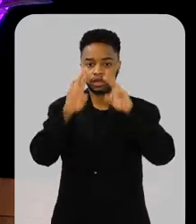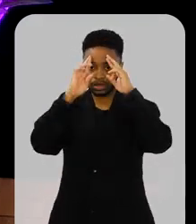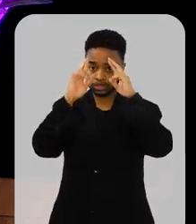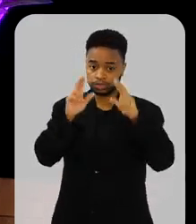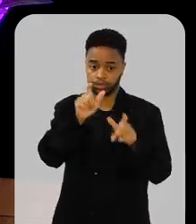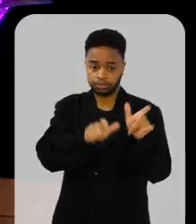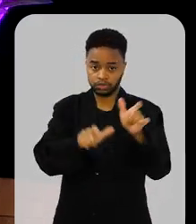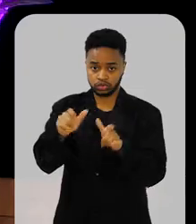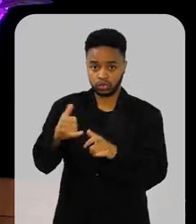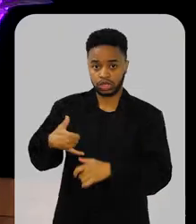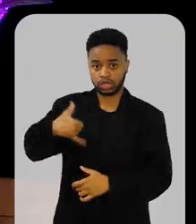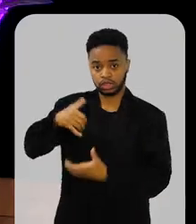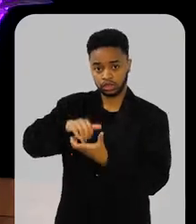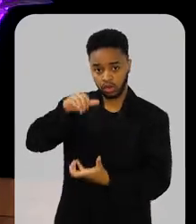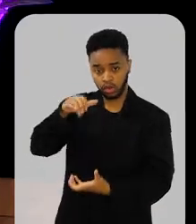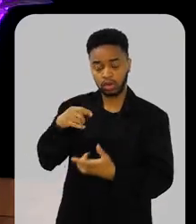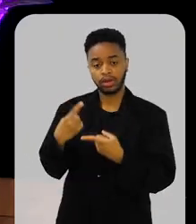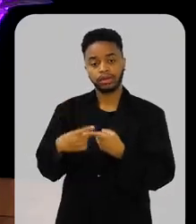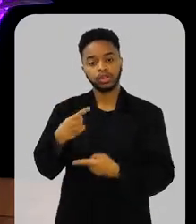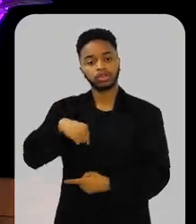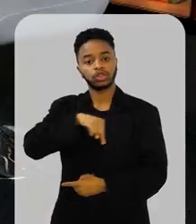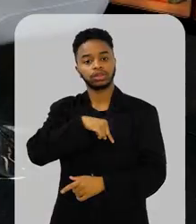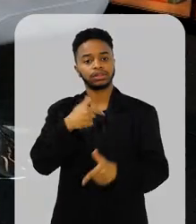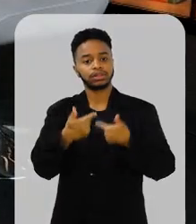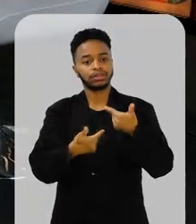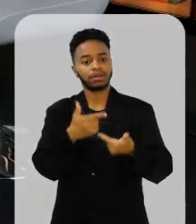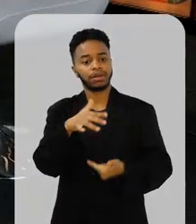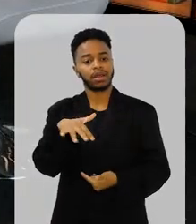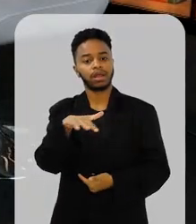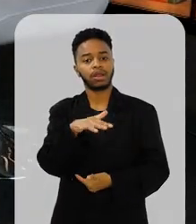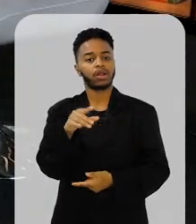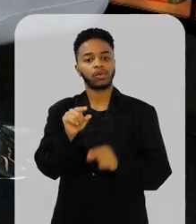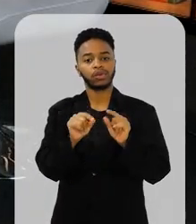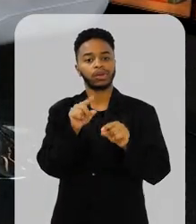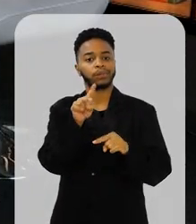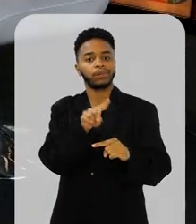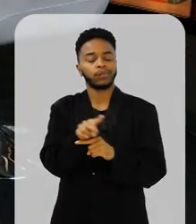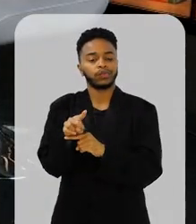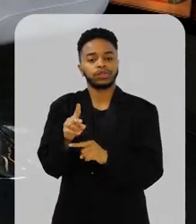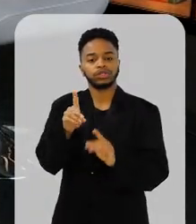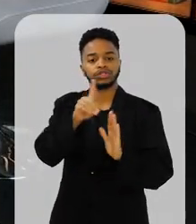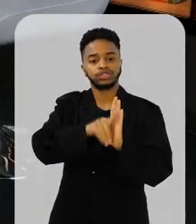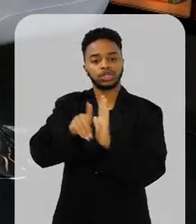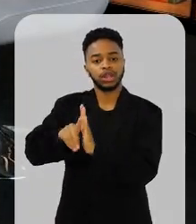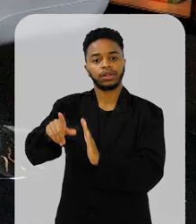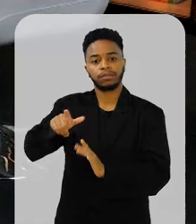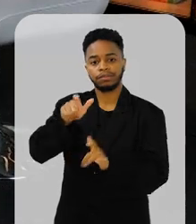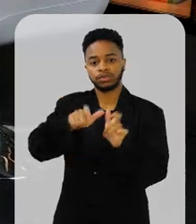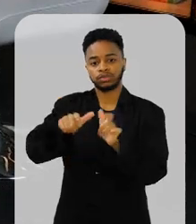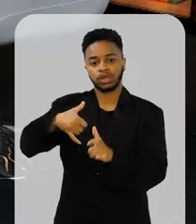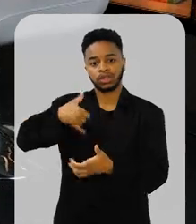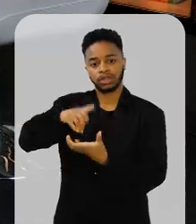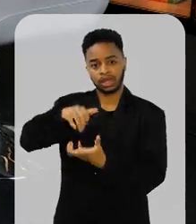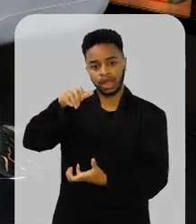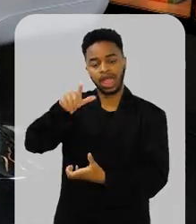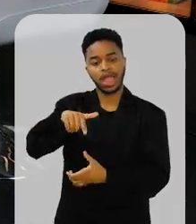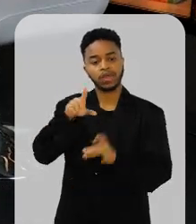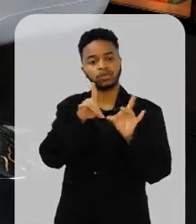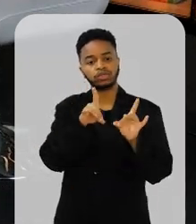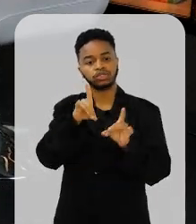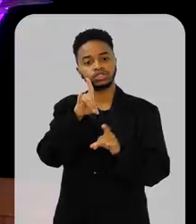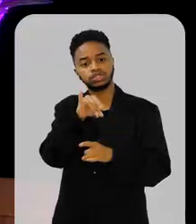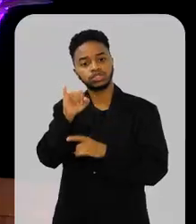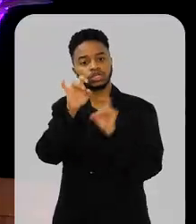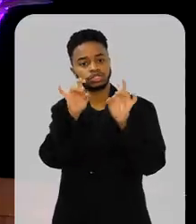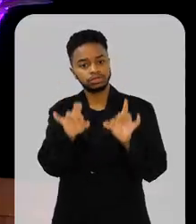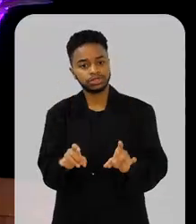idosa. Então, um dia para nós, trabalhamos nessa perspectiva, né, de proteção aos direitos da pessoa idosa, um dia muito especial e um